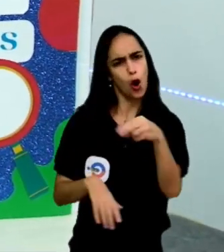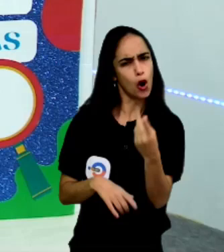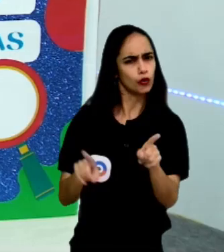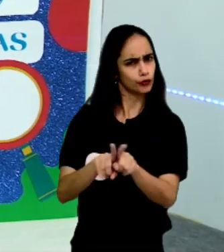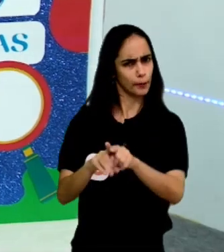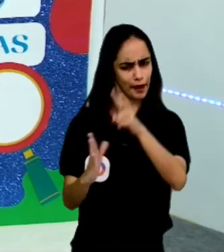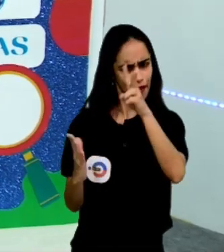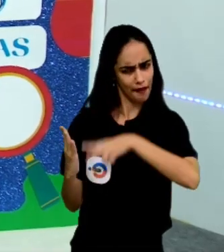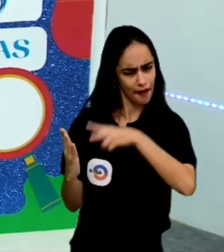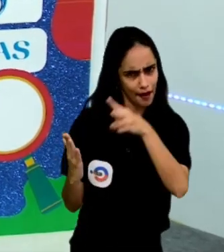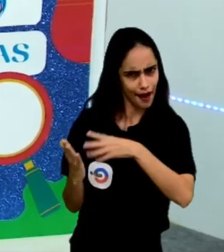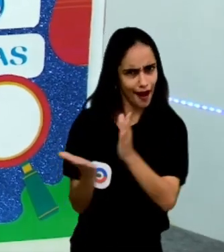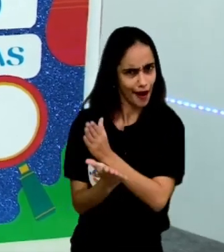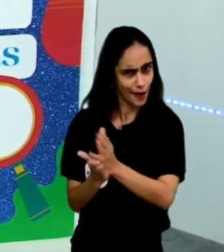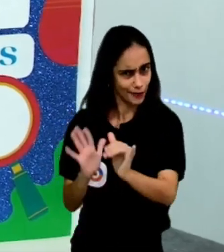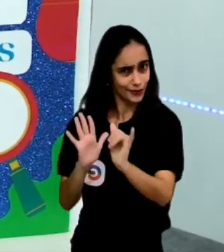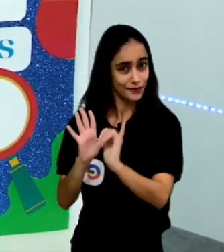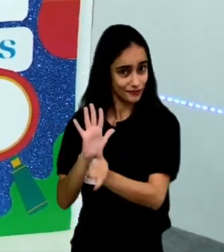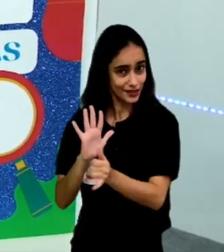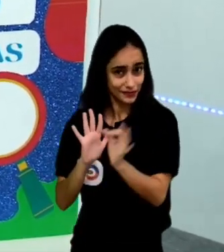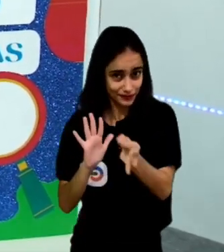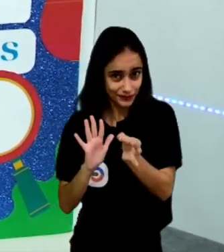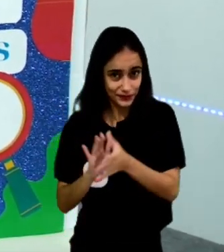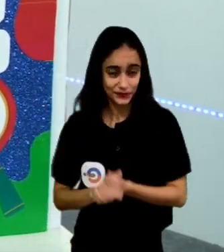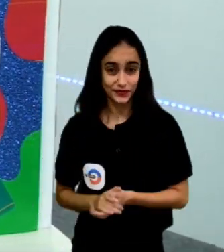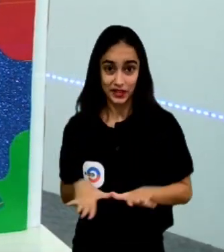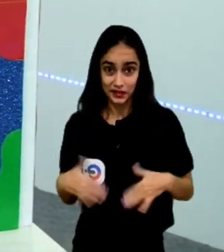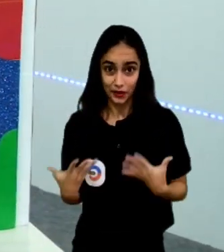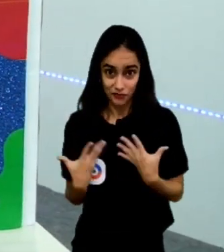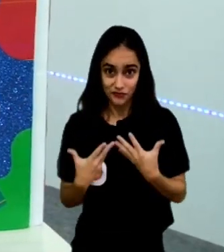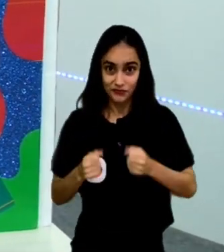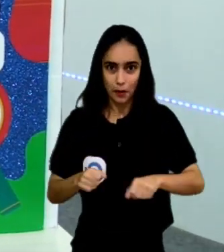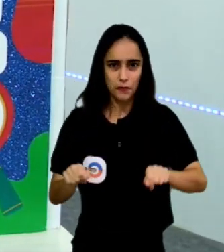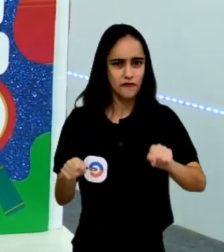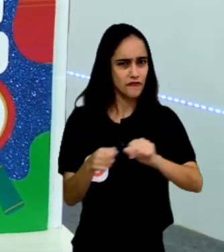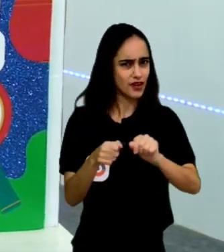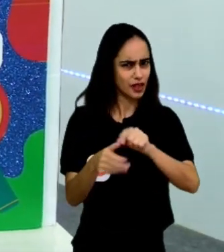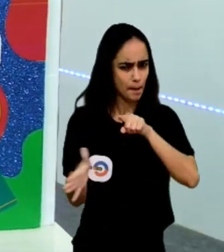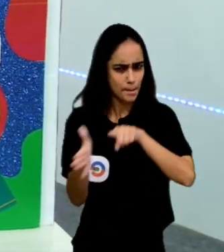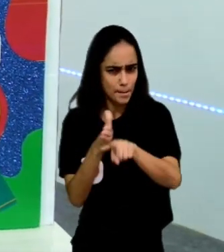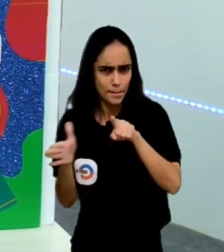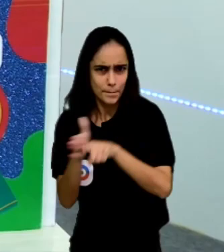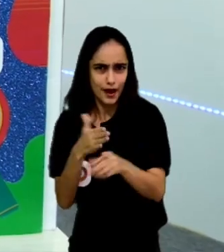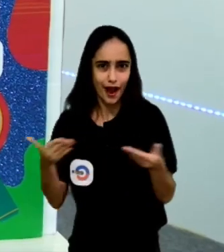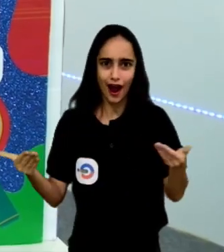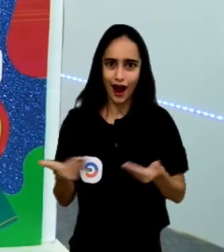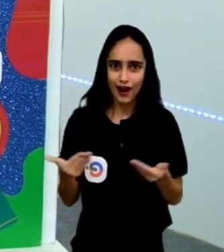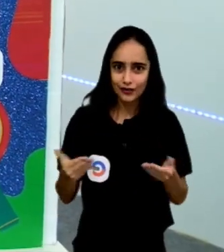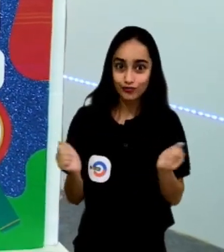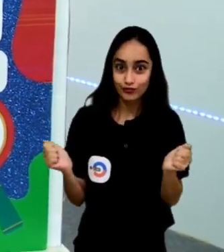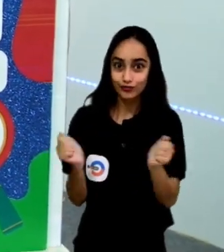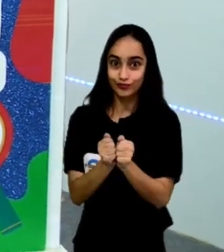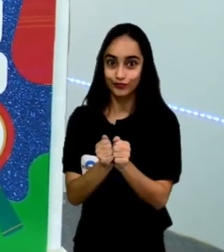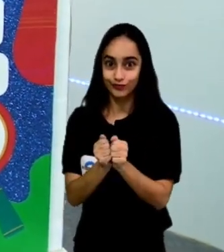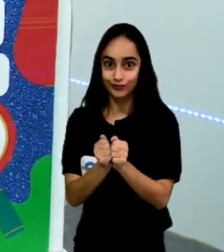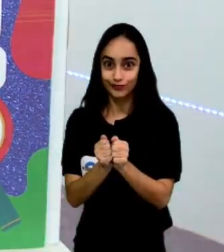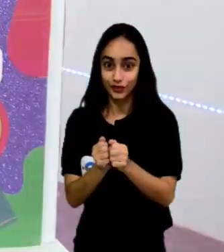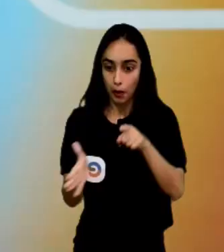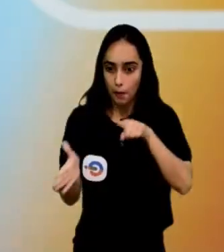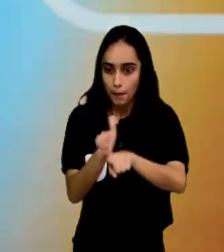algumas fábulas. E aí, vamos fazer um quiz juntos? O quiz das